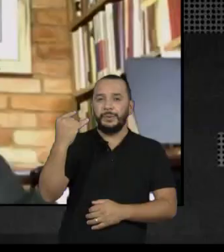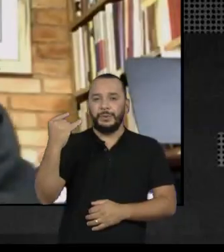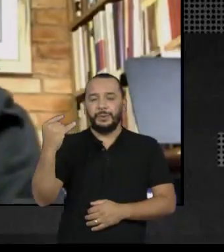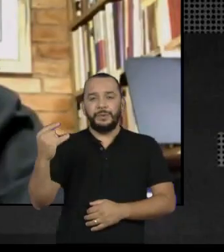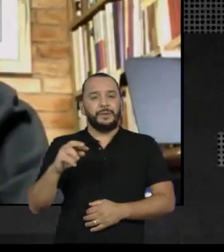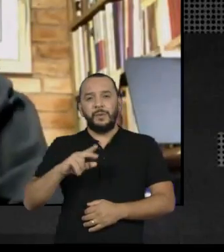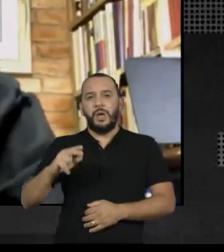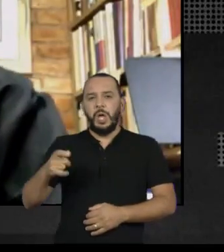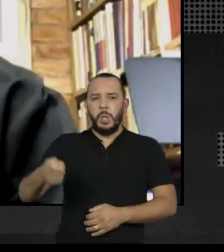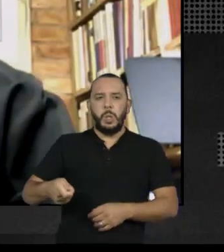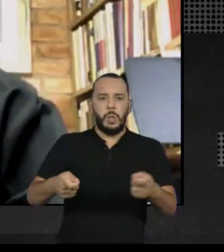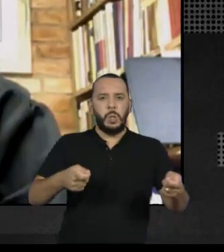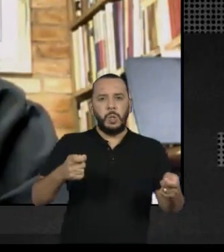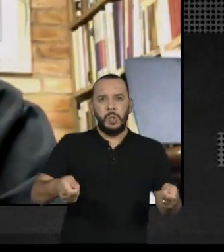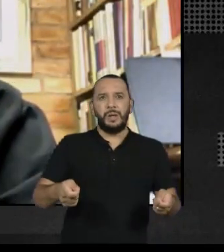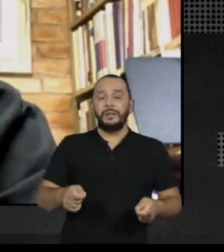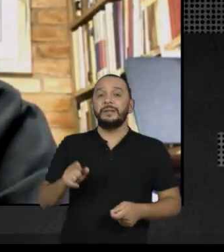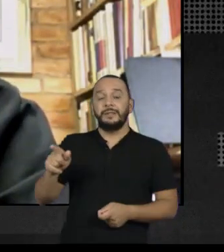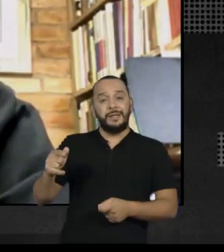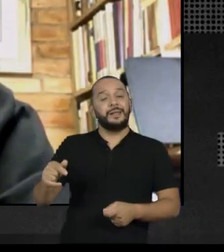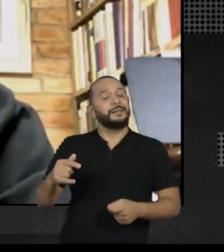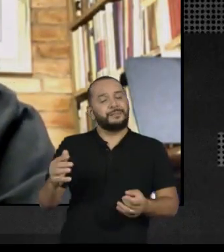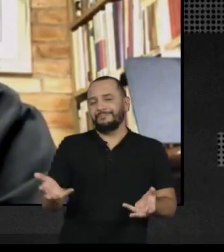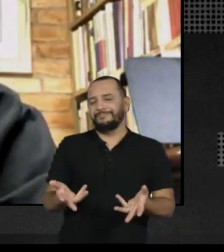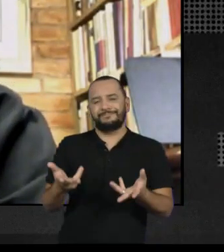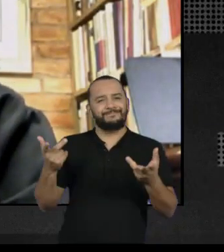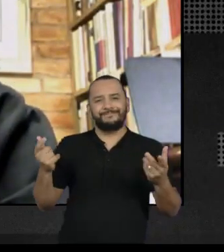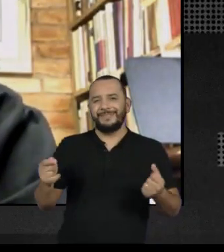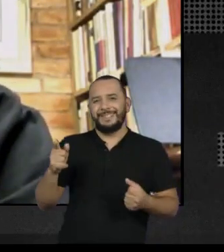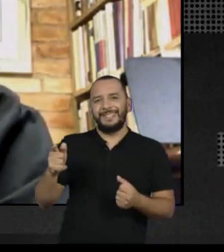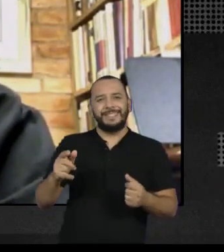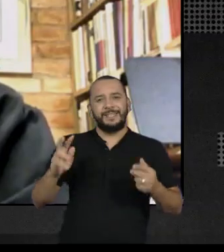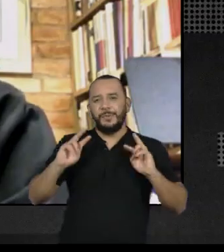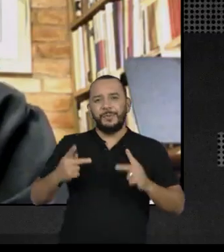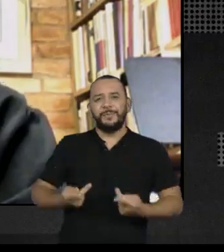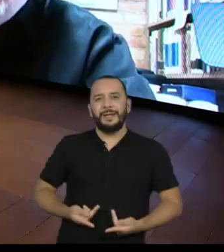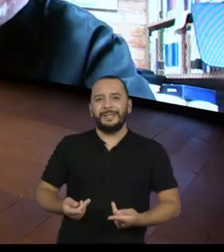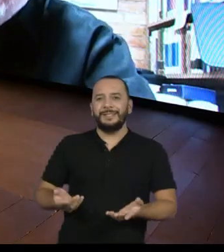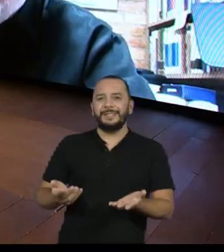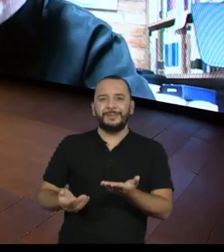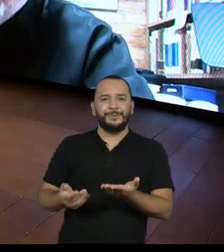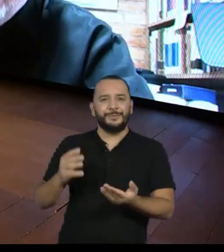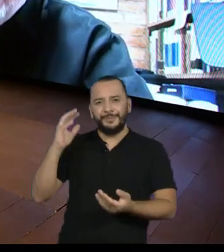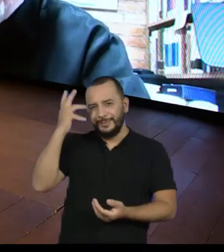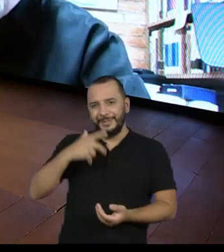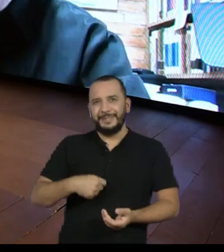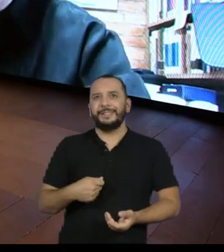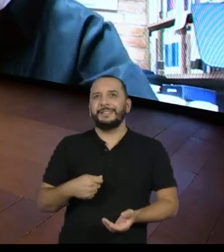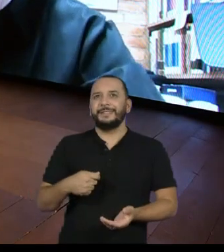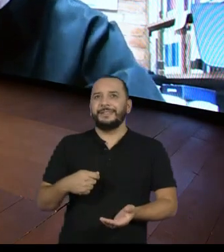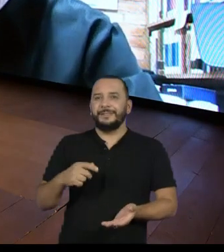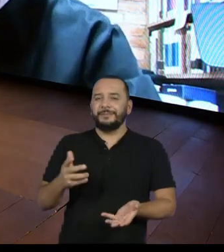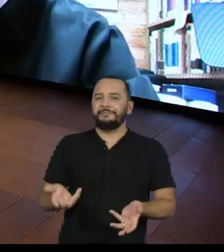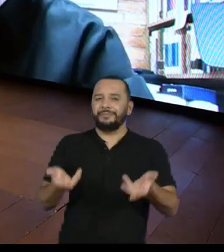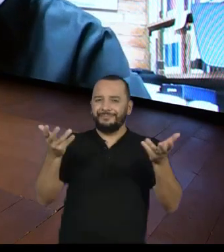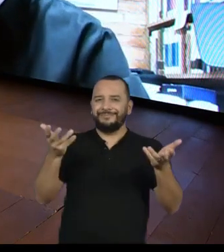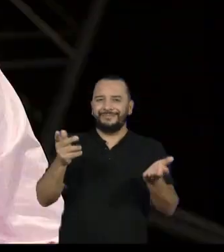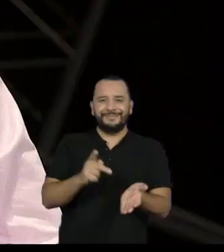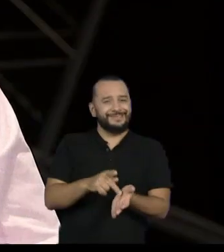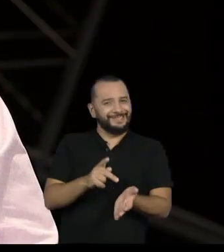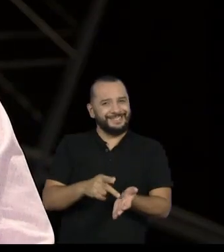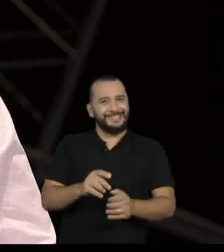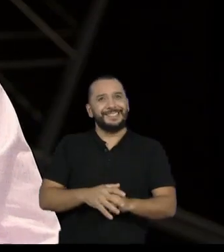simples, um homem maravilhoso, mas simples. Um homem que abre a boca para falar, você chega nele,